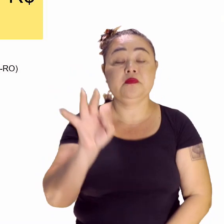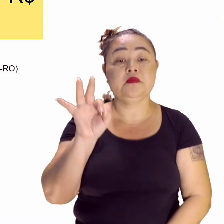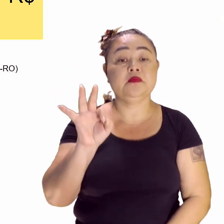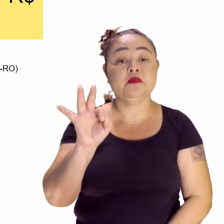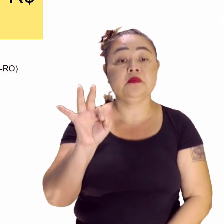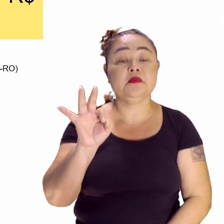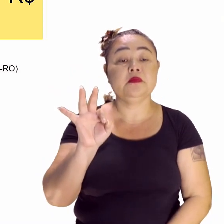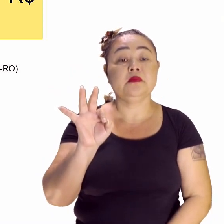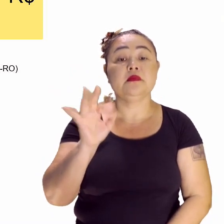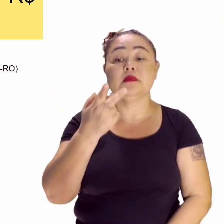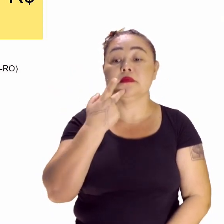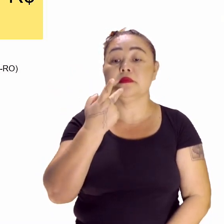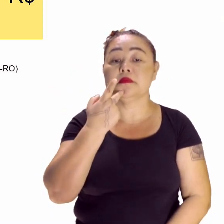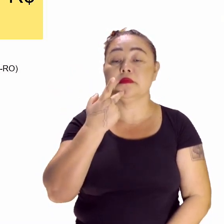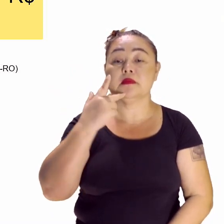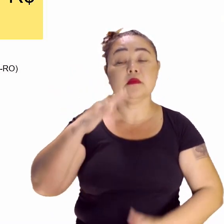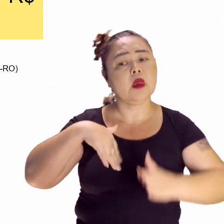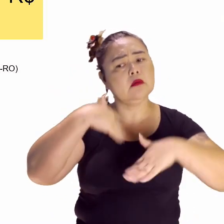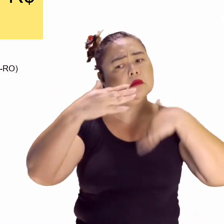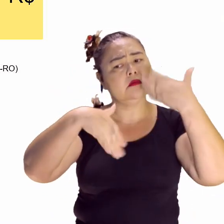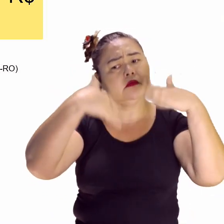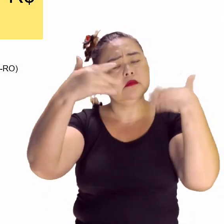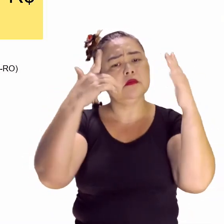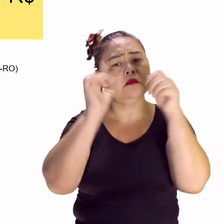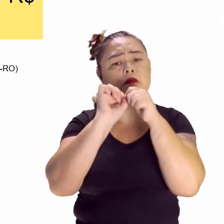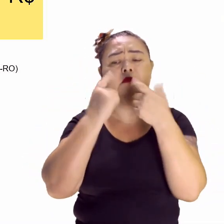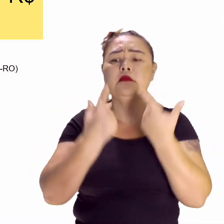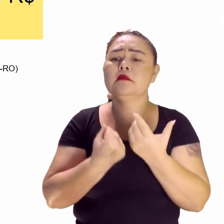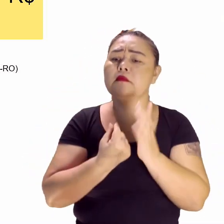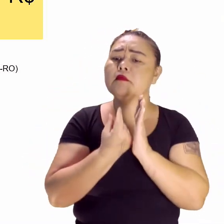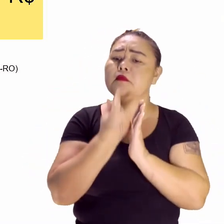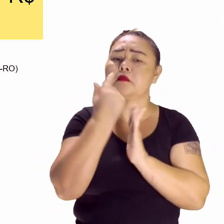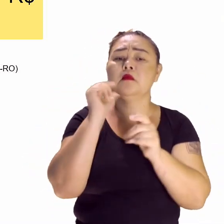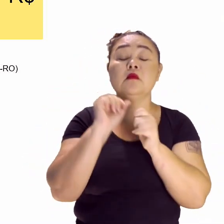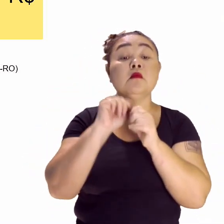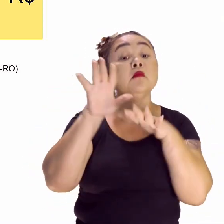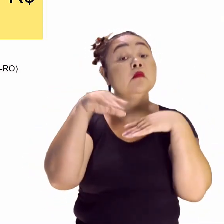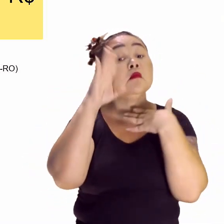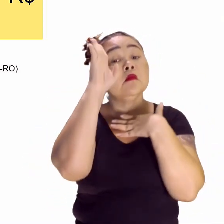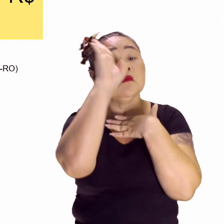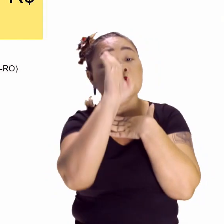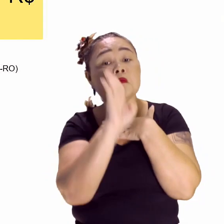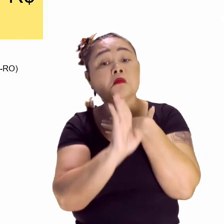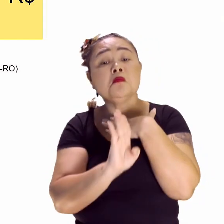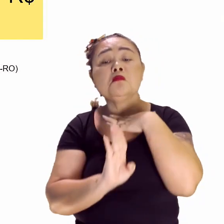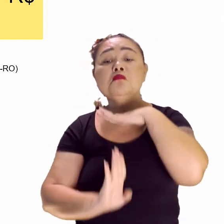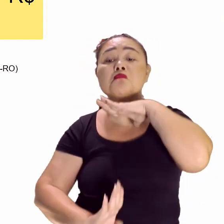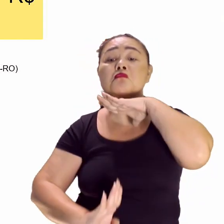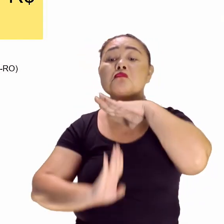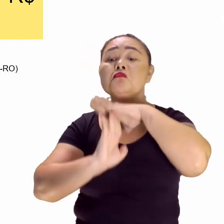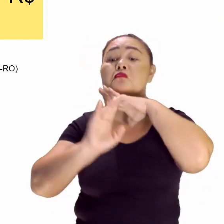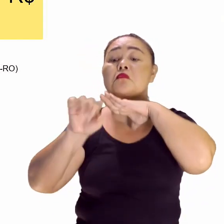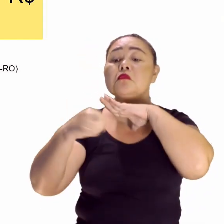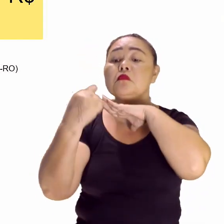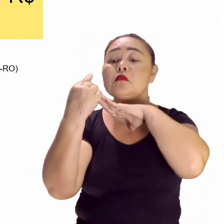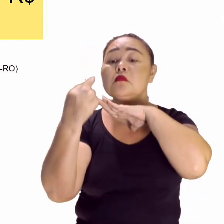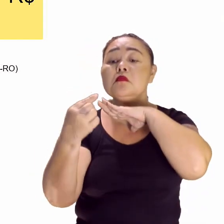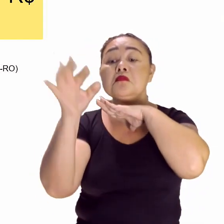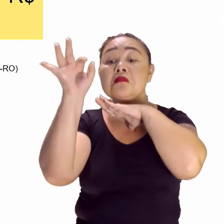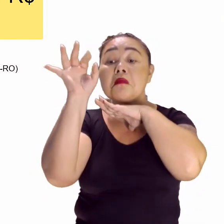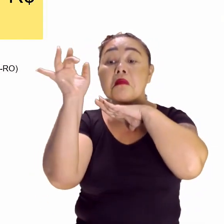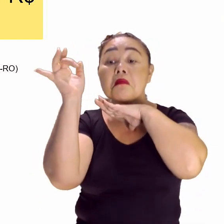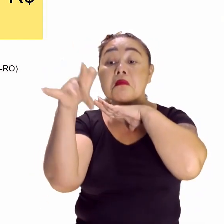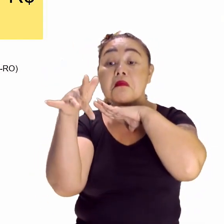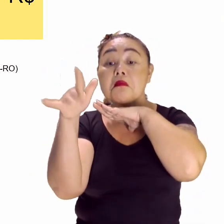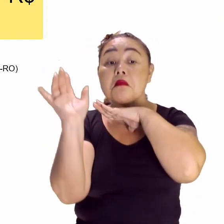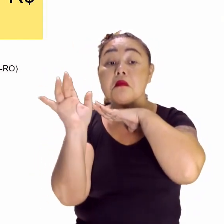4,5%, quando a gente fala desse crescimento econômico enquanto o Brasil atingiu apenas 1,1%